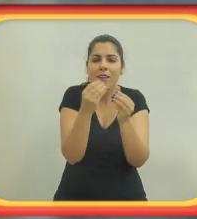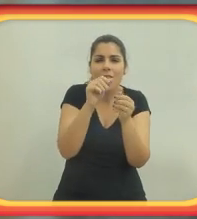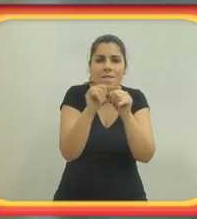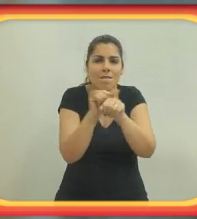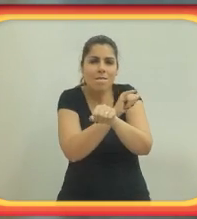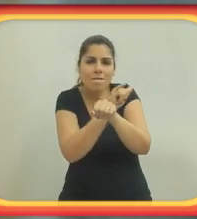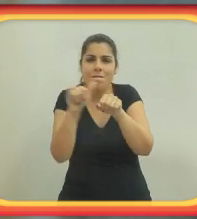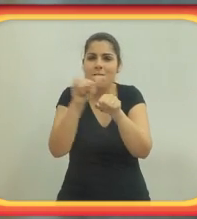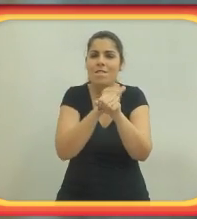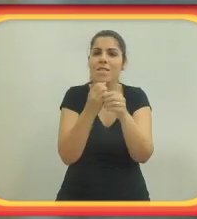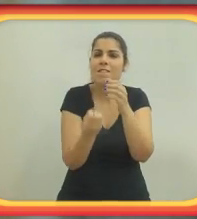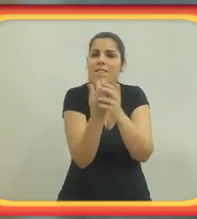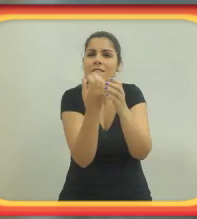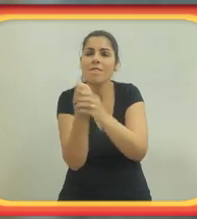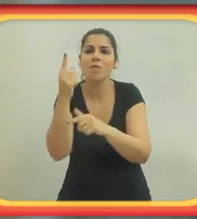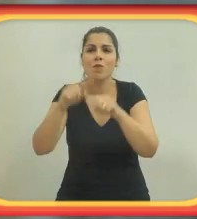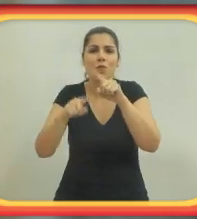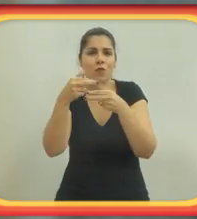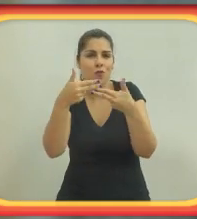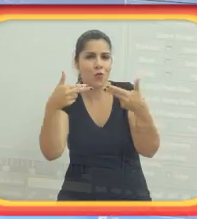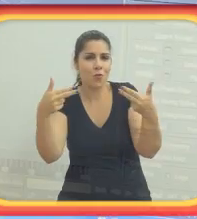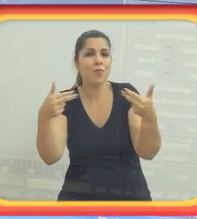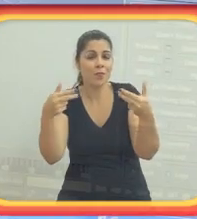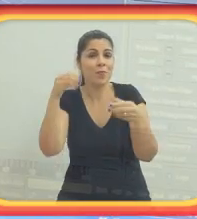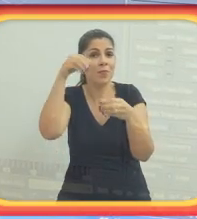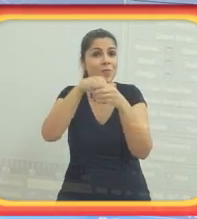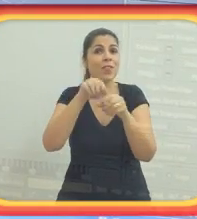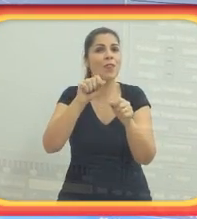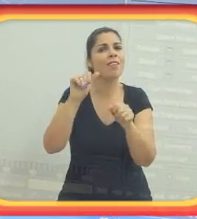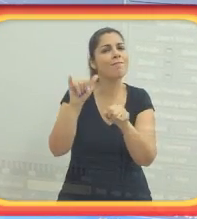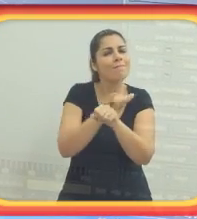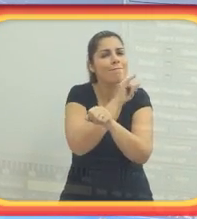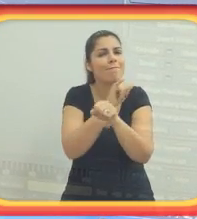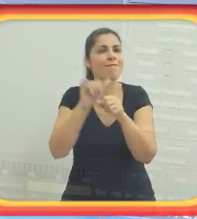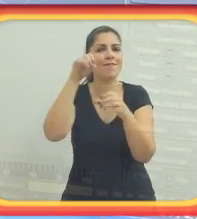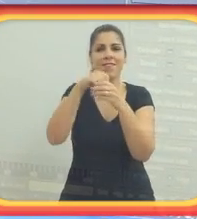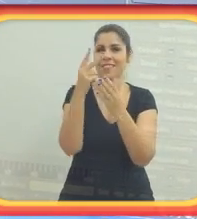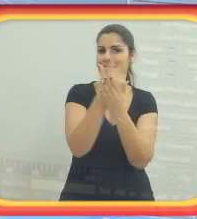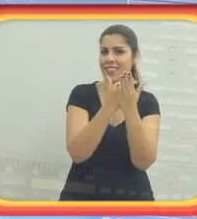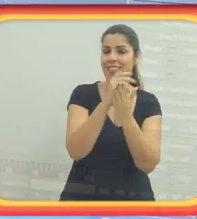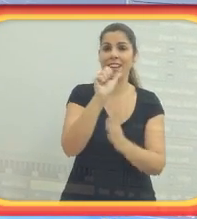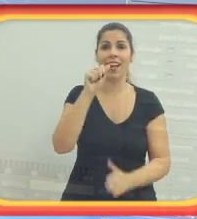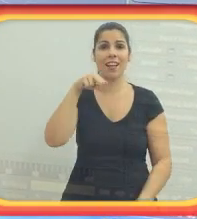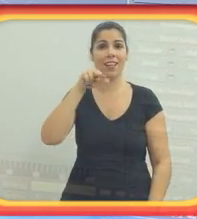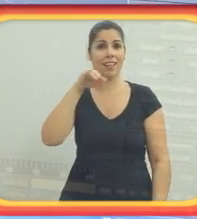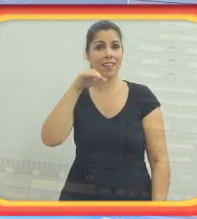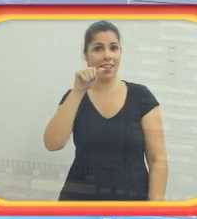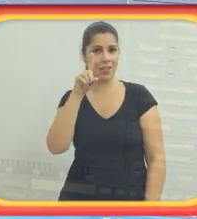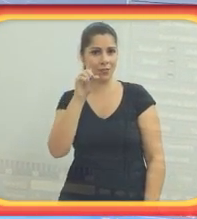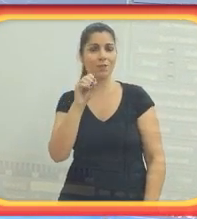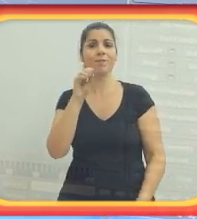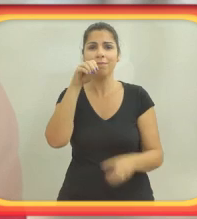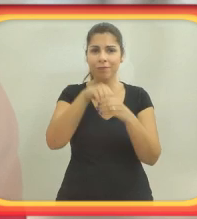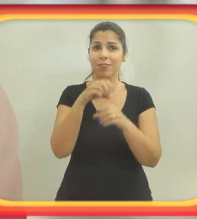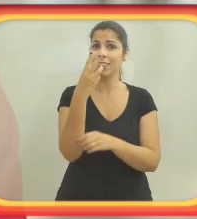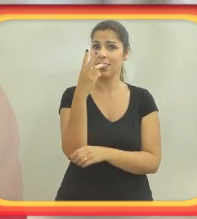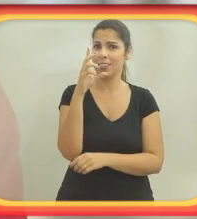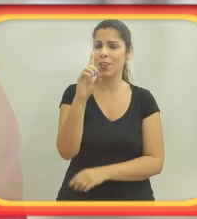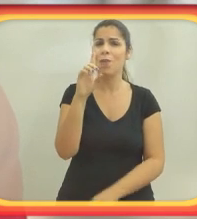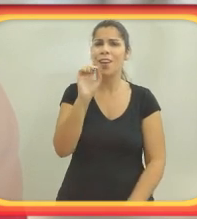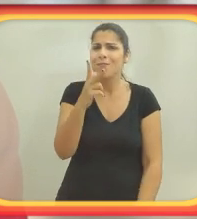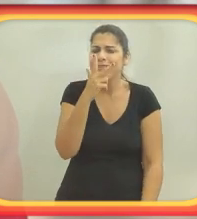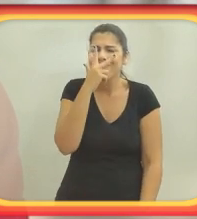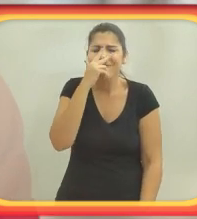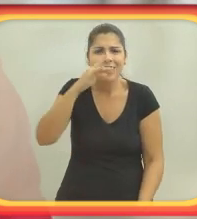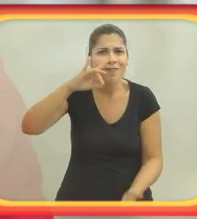3D se faz modelagem. É tipo modelagem de objetos, de fazer um desenho animado em